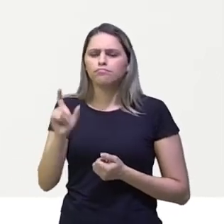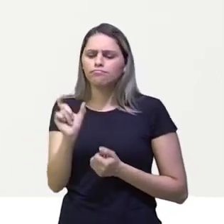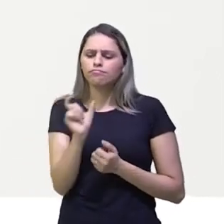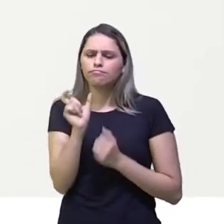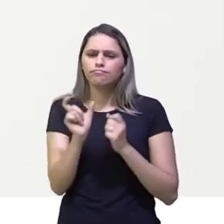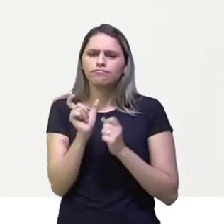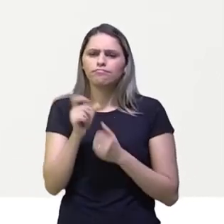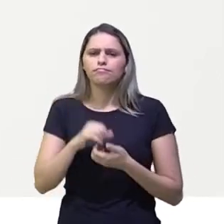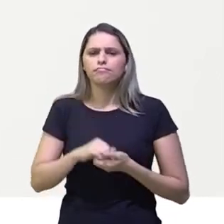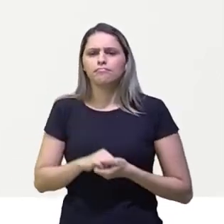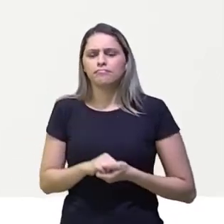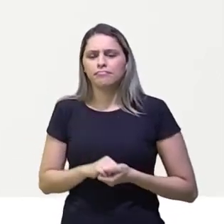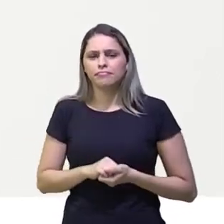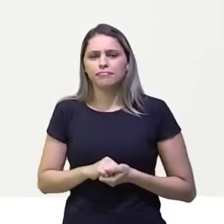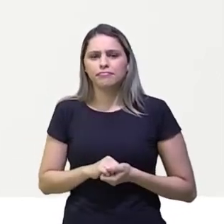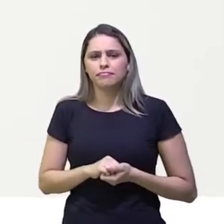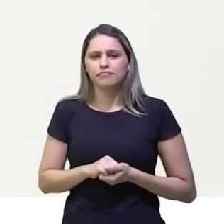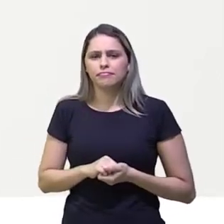uma.